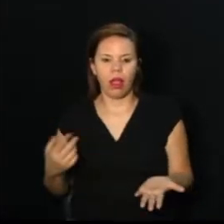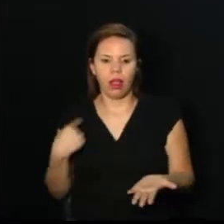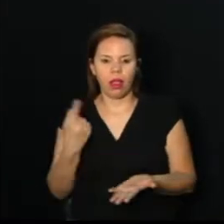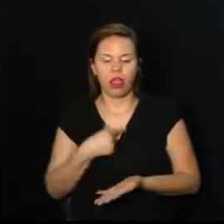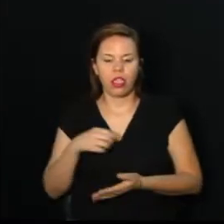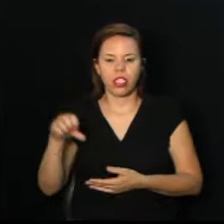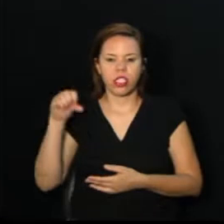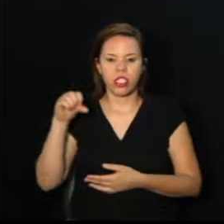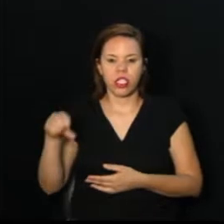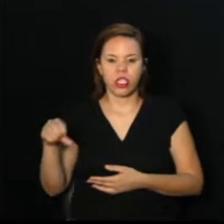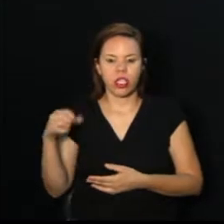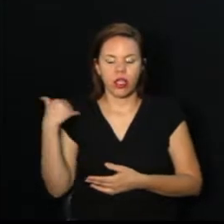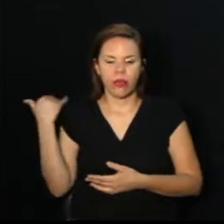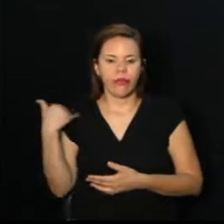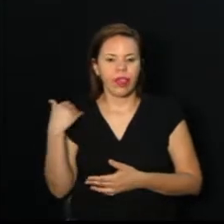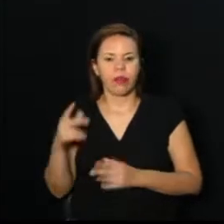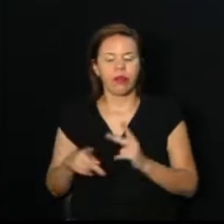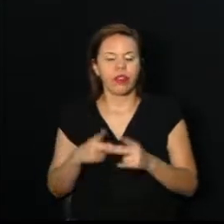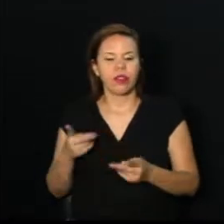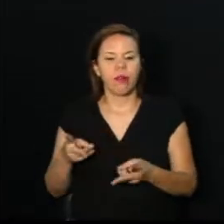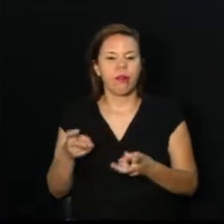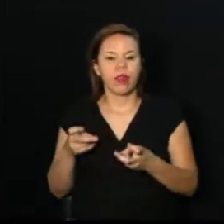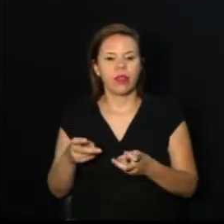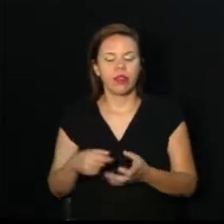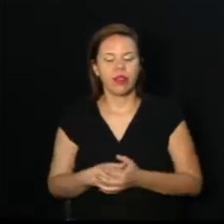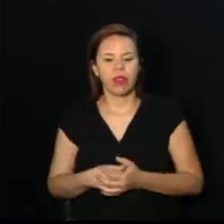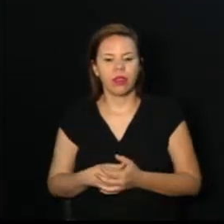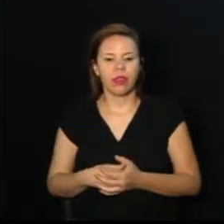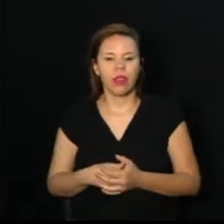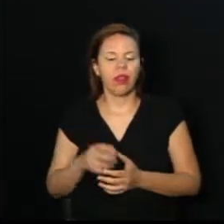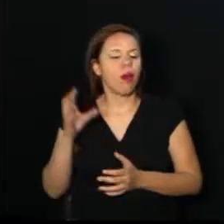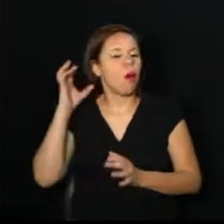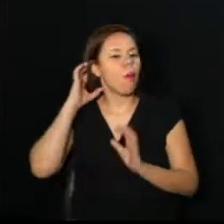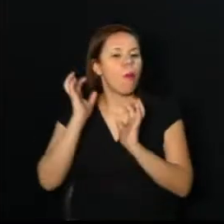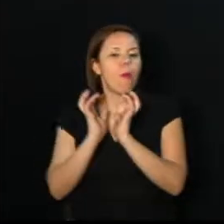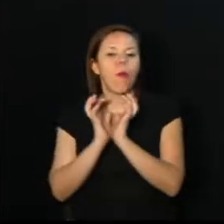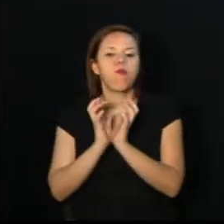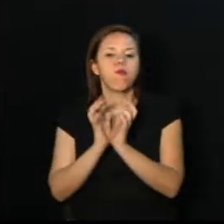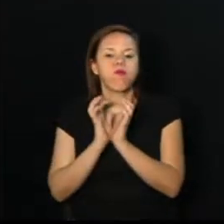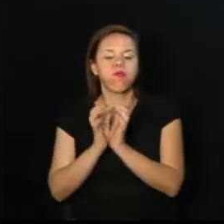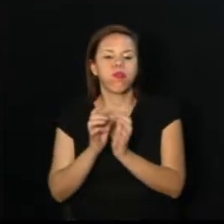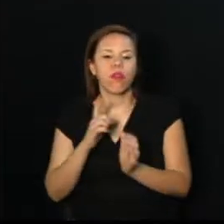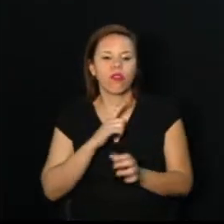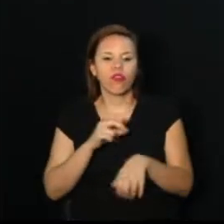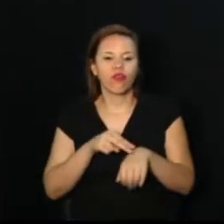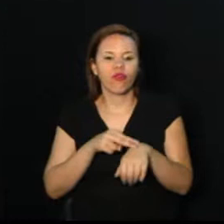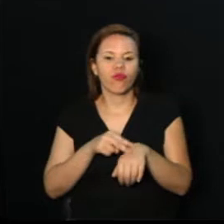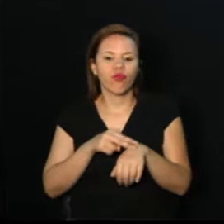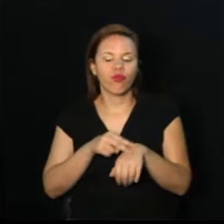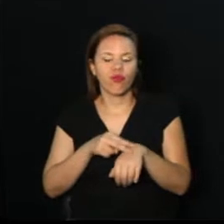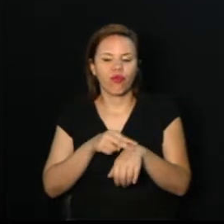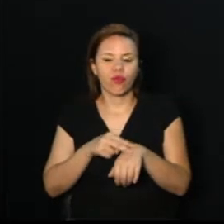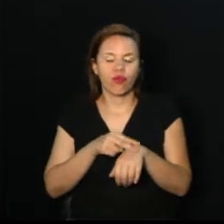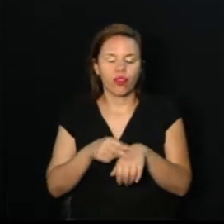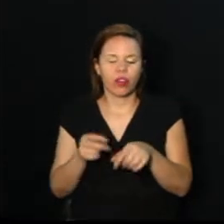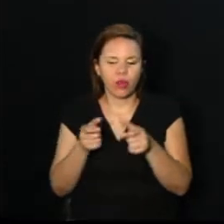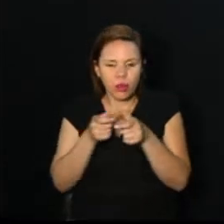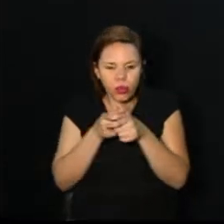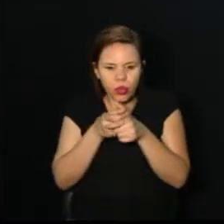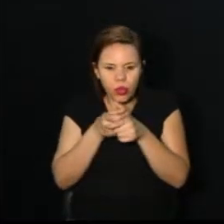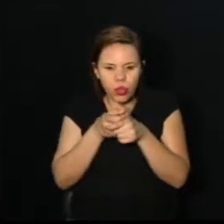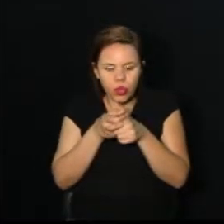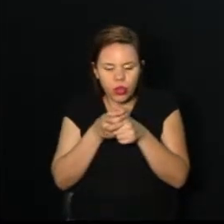9 anos. Notem que ele tem ali um verdinho,